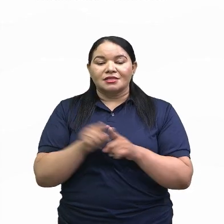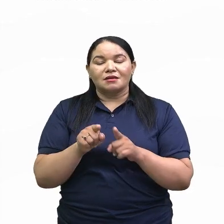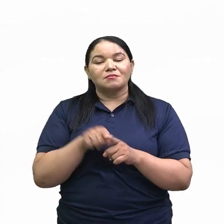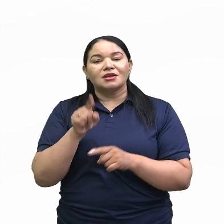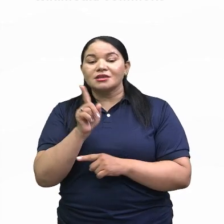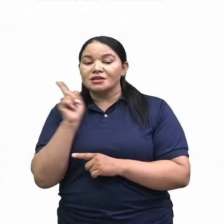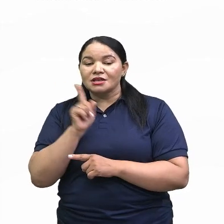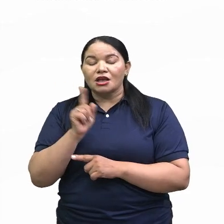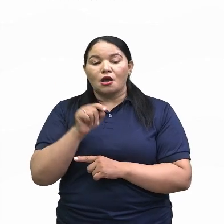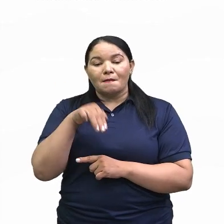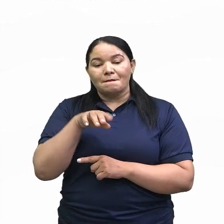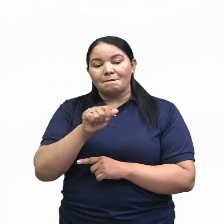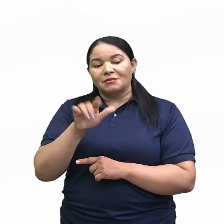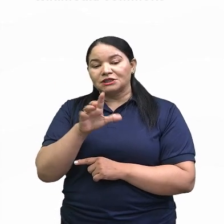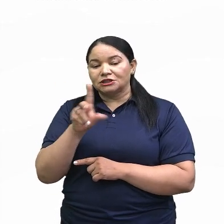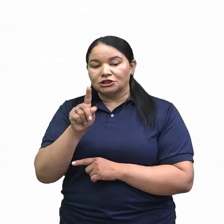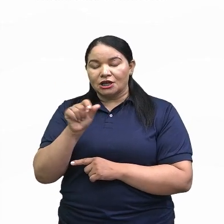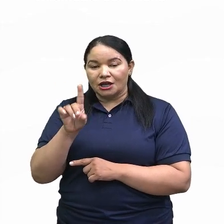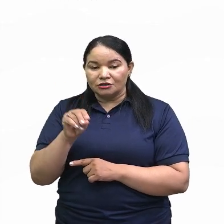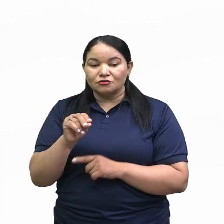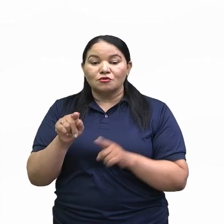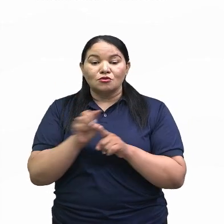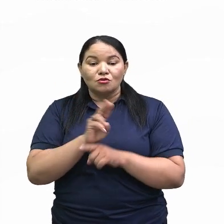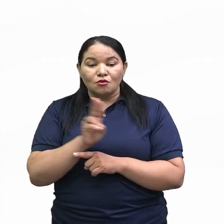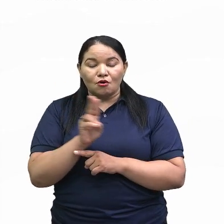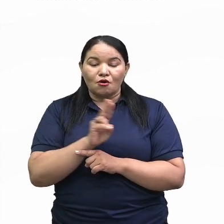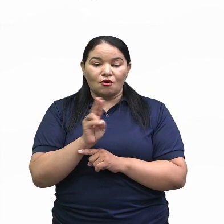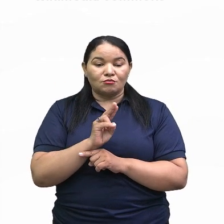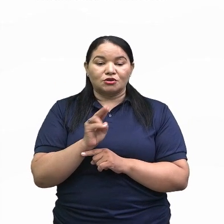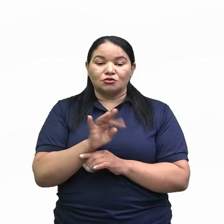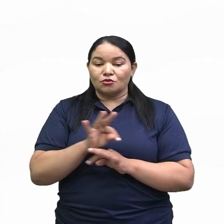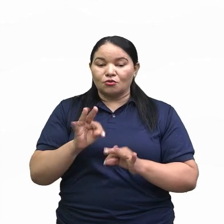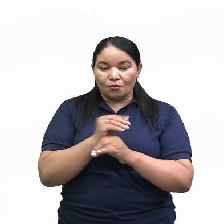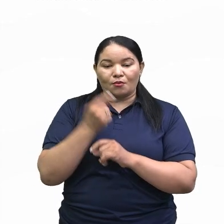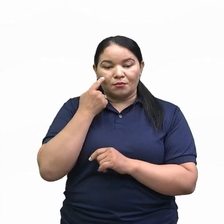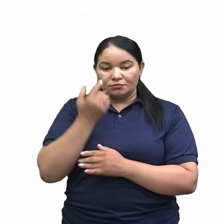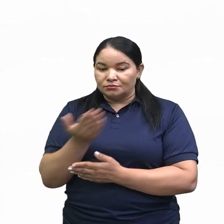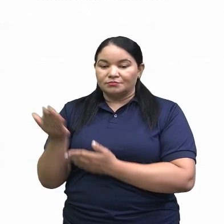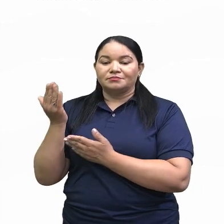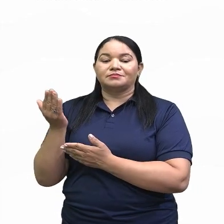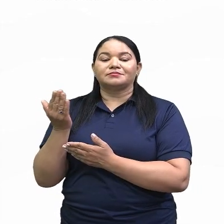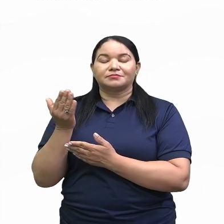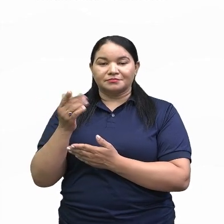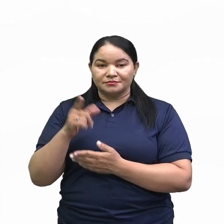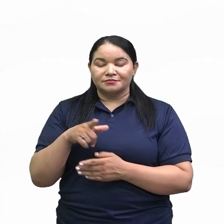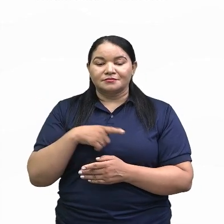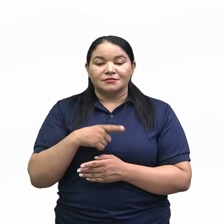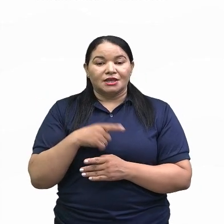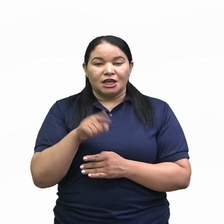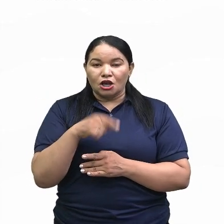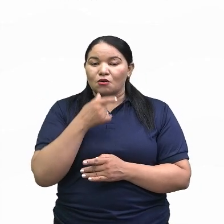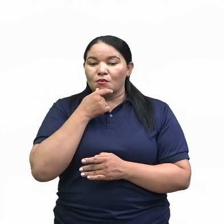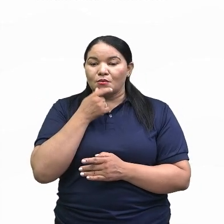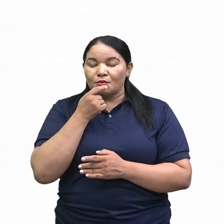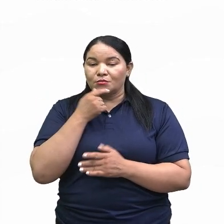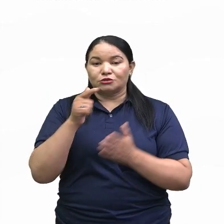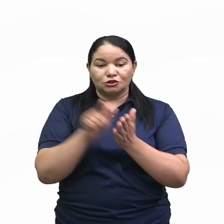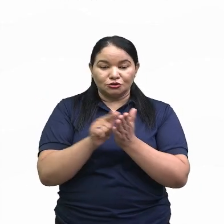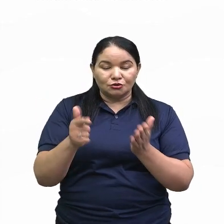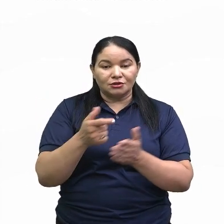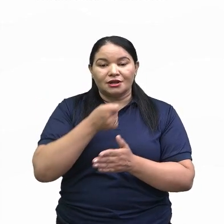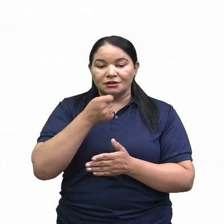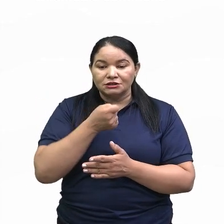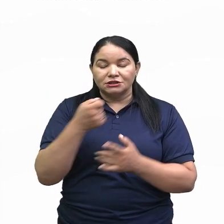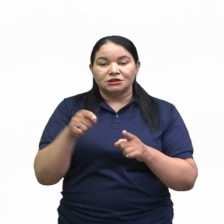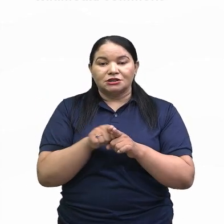de Assis, porém seu nome completo é Joaquim Maria Machado de Assis. Ele foi jornalista,